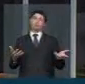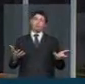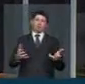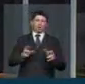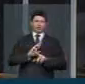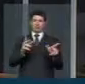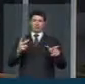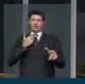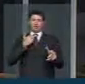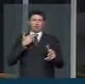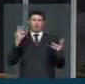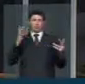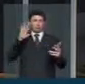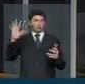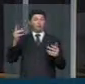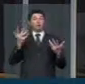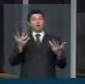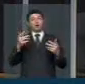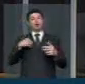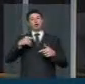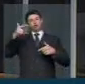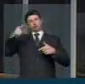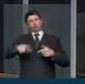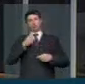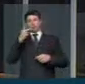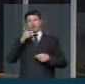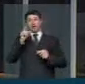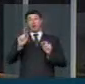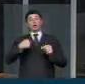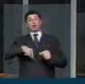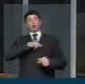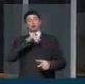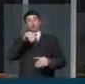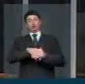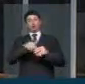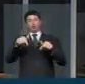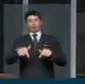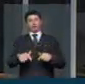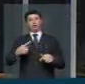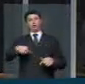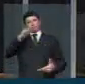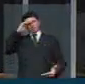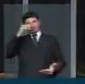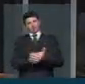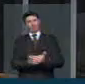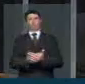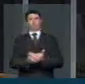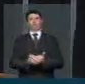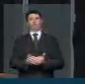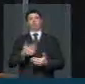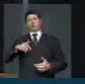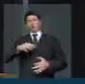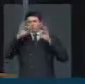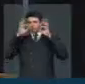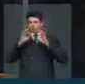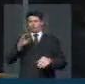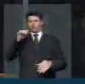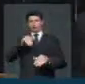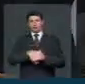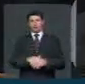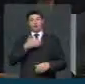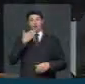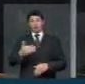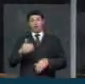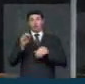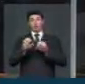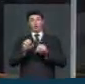ser diferente. Nos cabe reforçar o que nós já votamos. Votamos acreditando, votamos com certeza pela educação